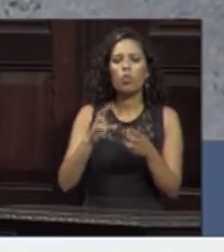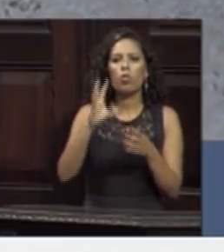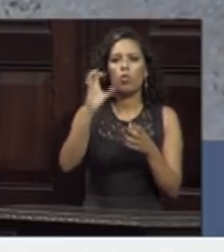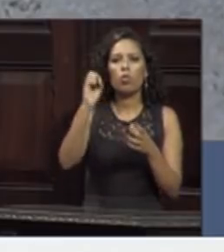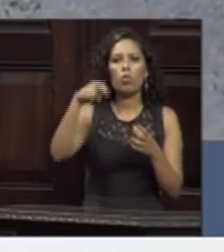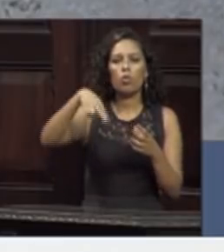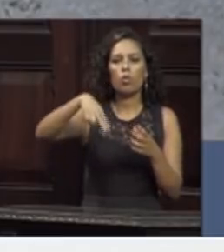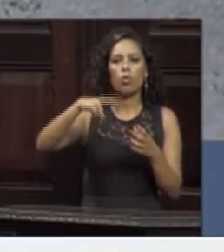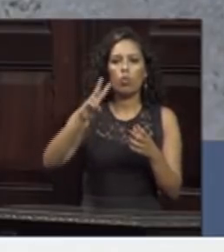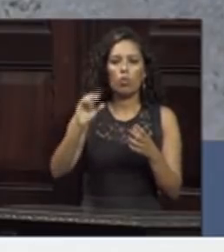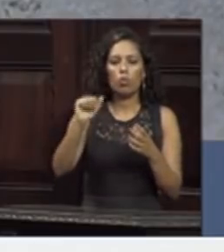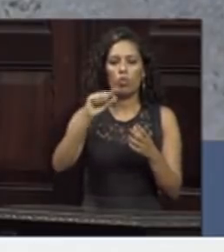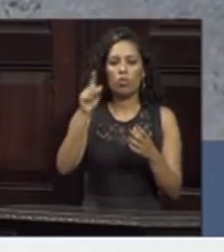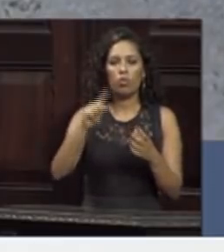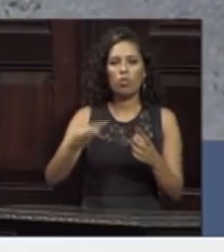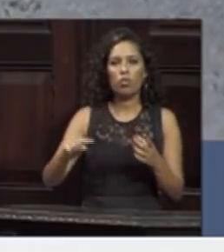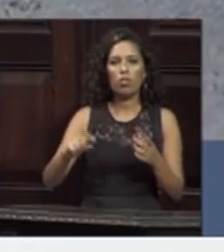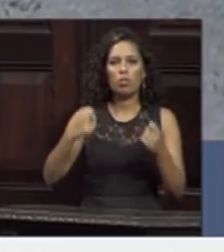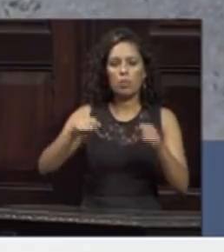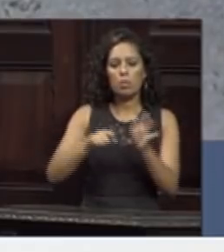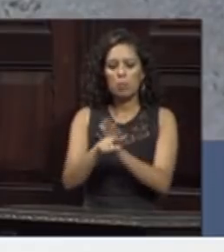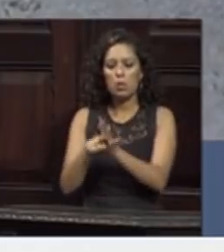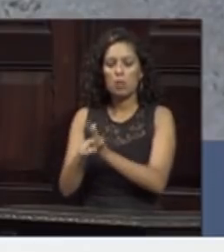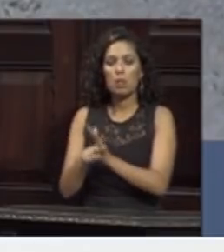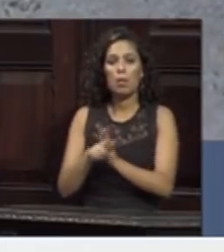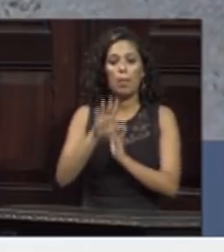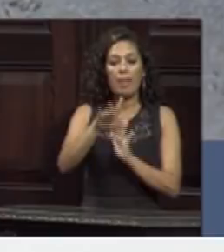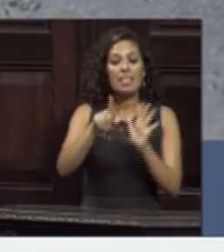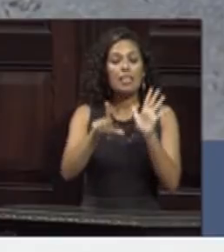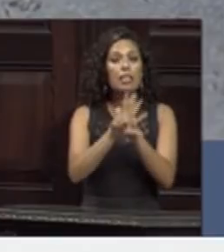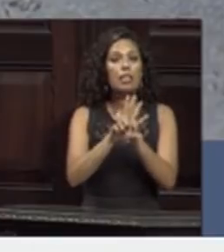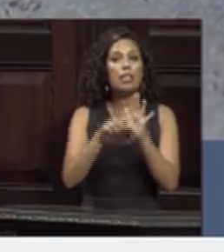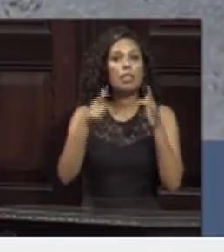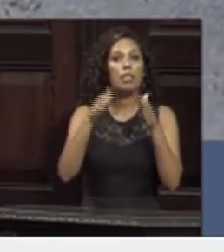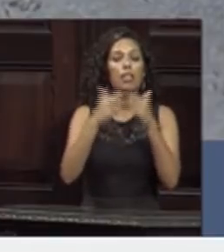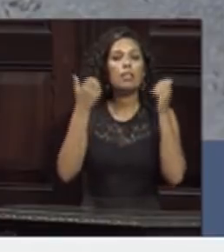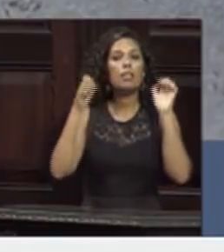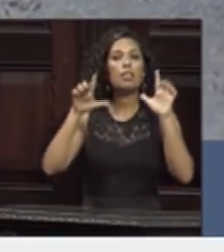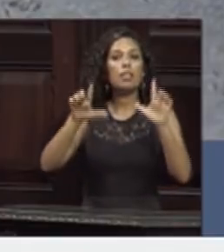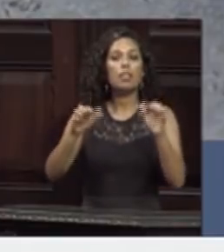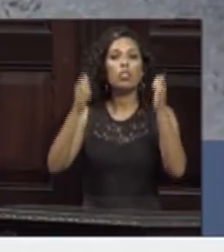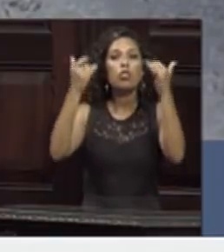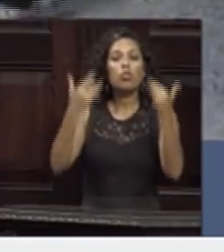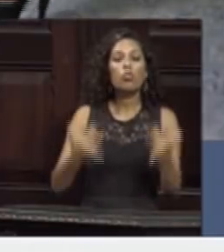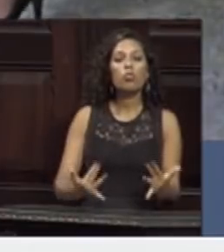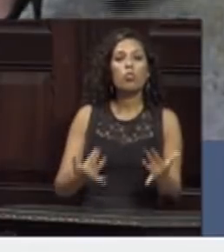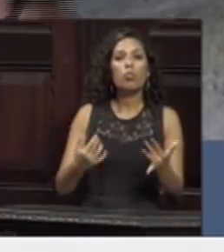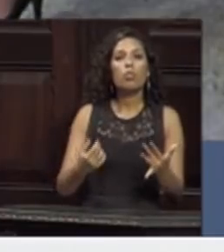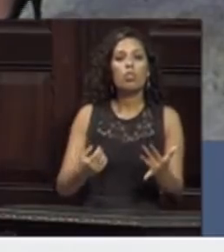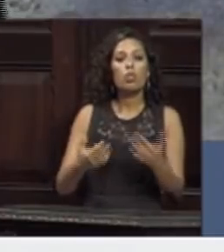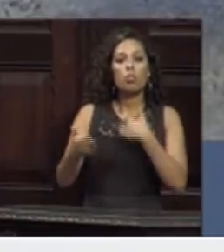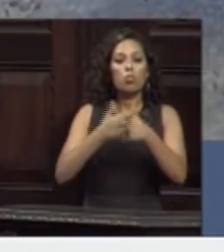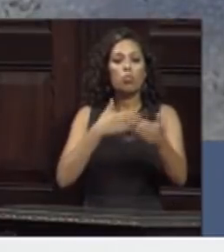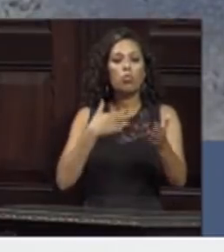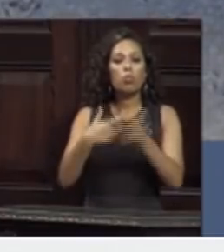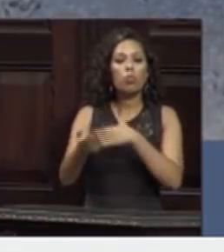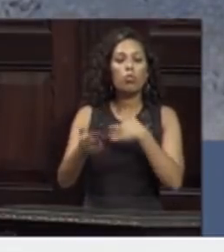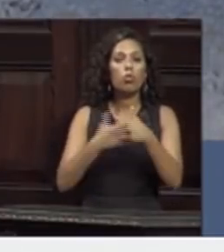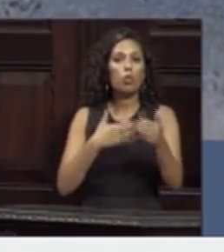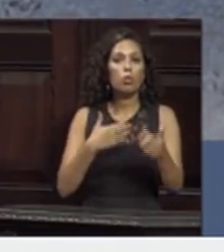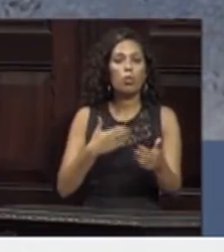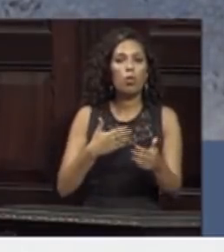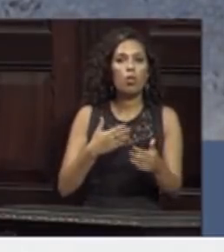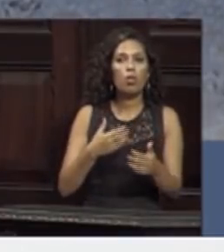lei nessa casa que diz que qualquer incentivo fiscal acima de